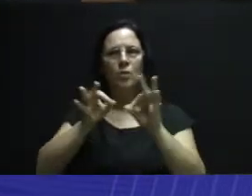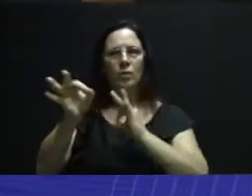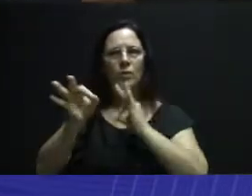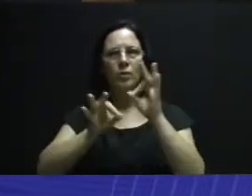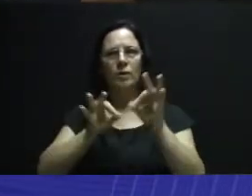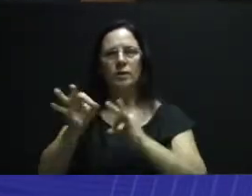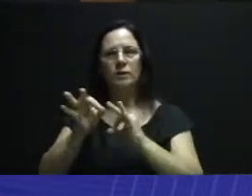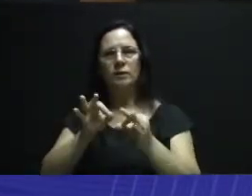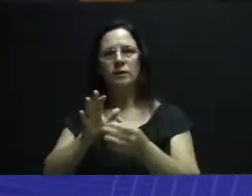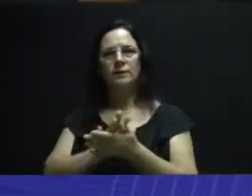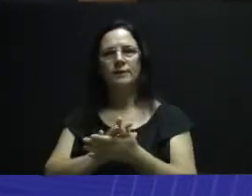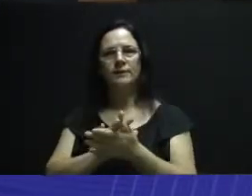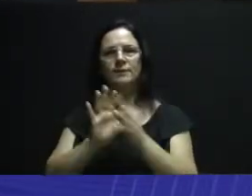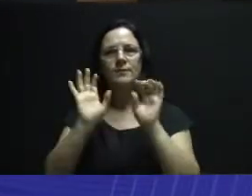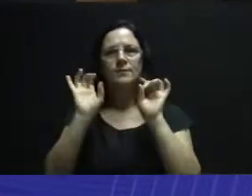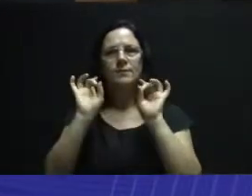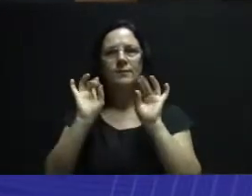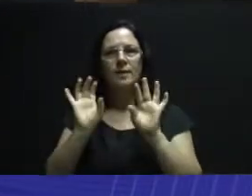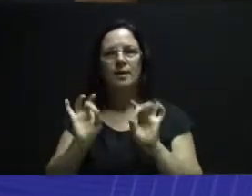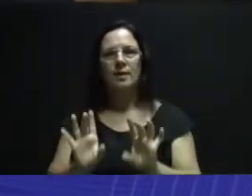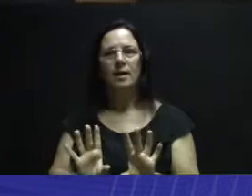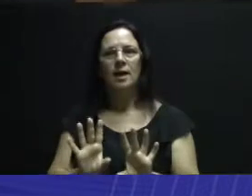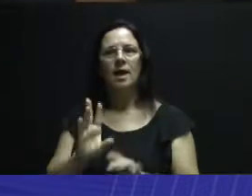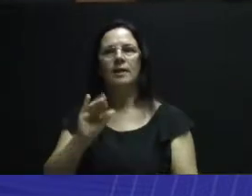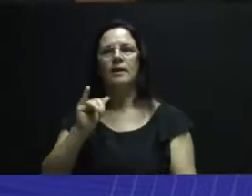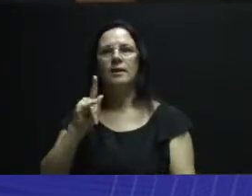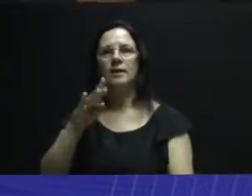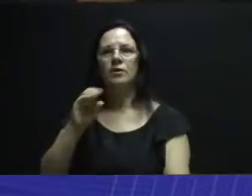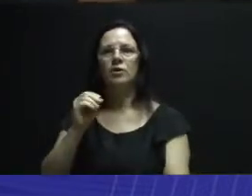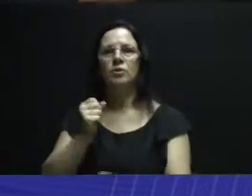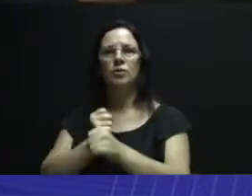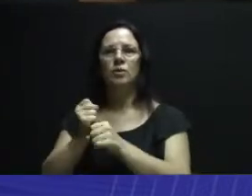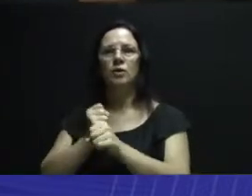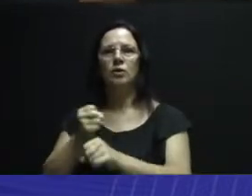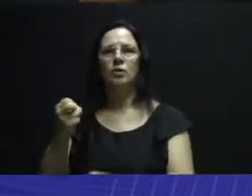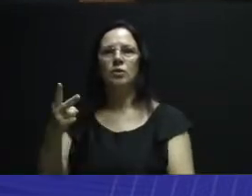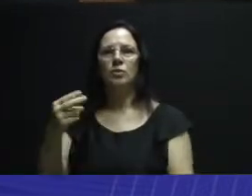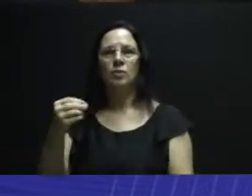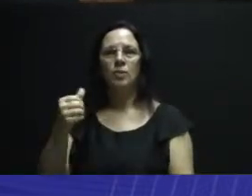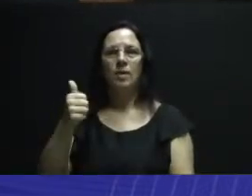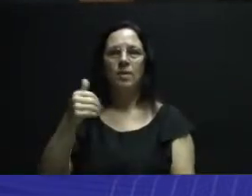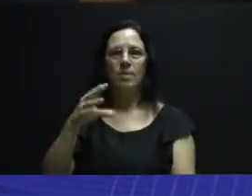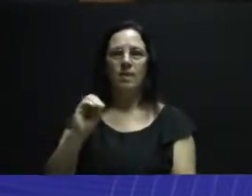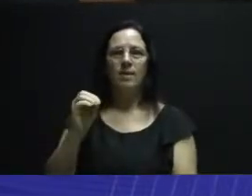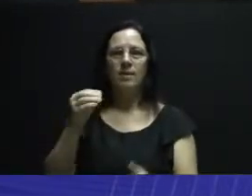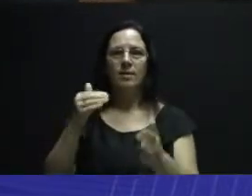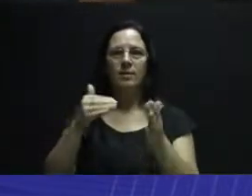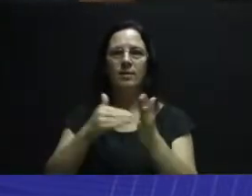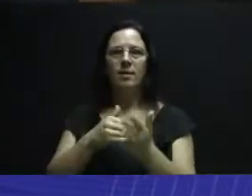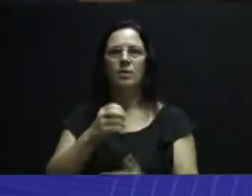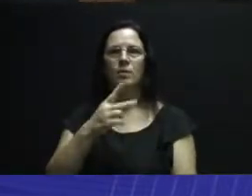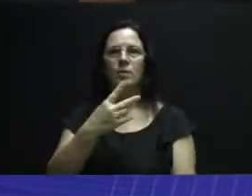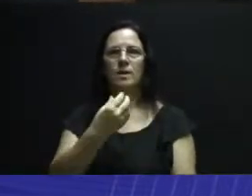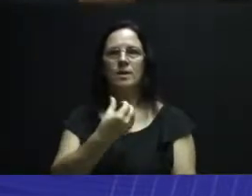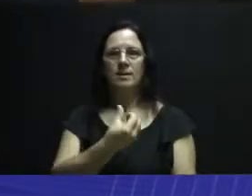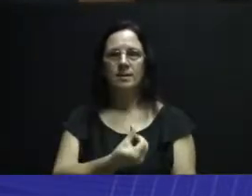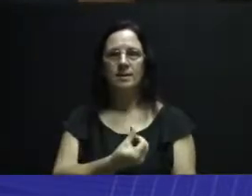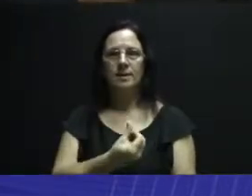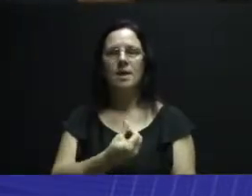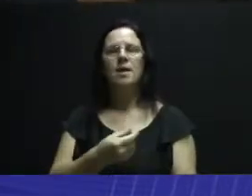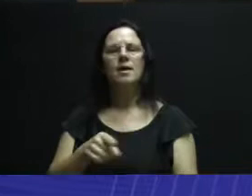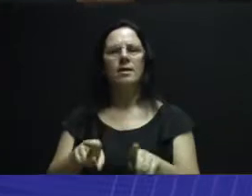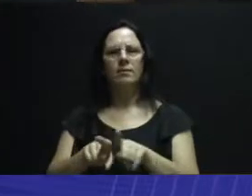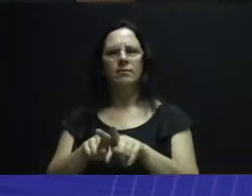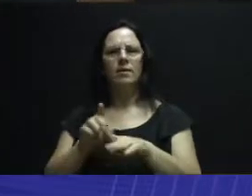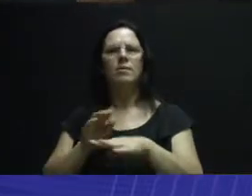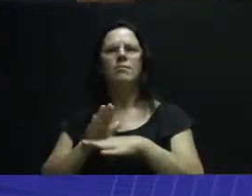dos Centros de Excelência de Atletismo de 2010 a 2016. Foi assistente